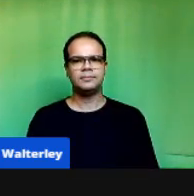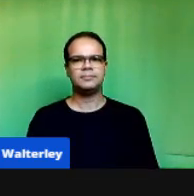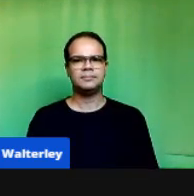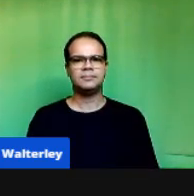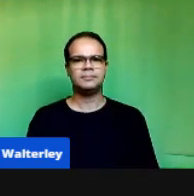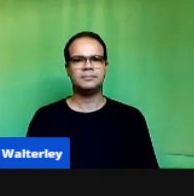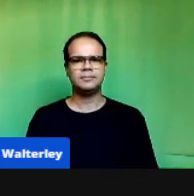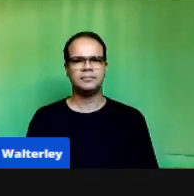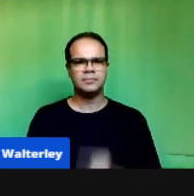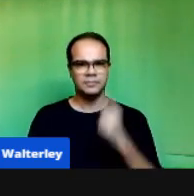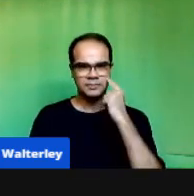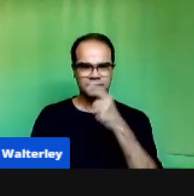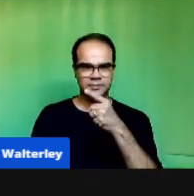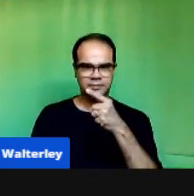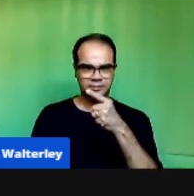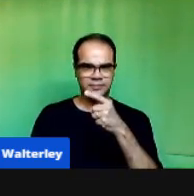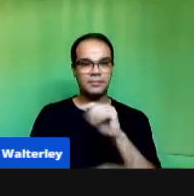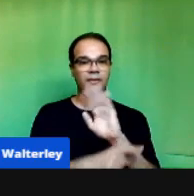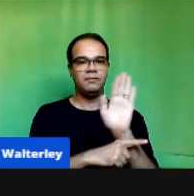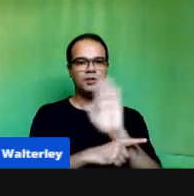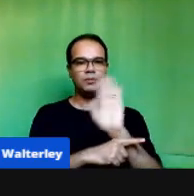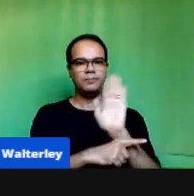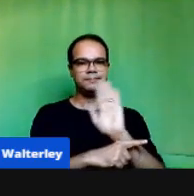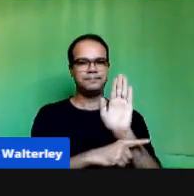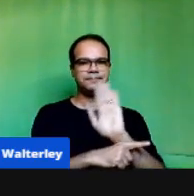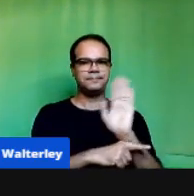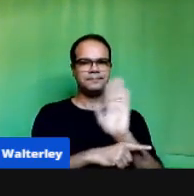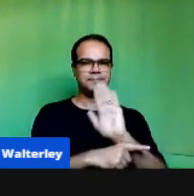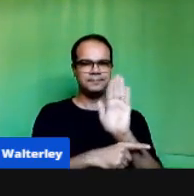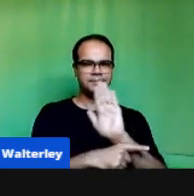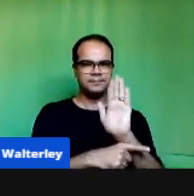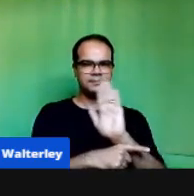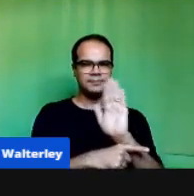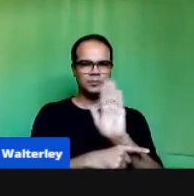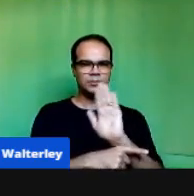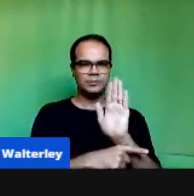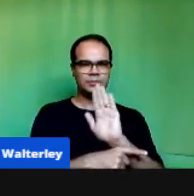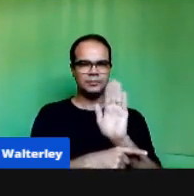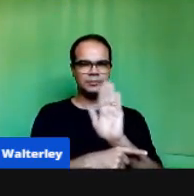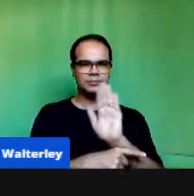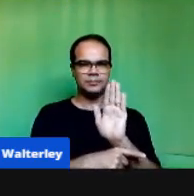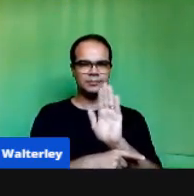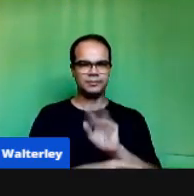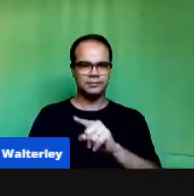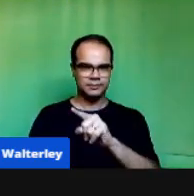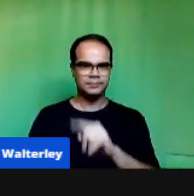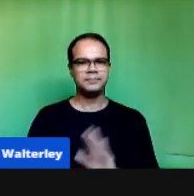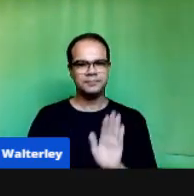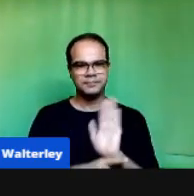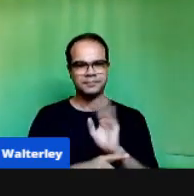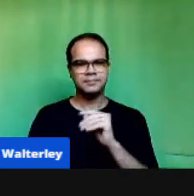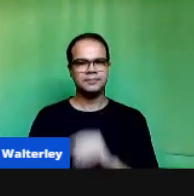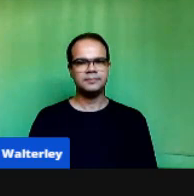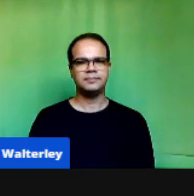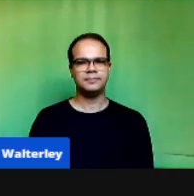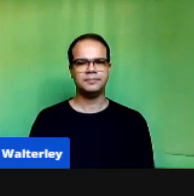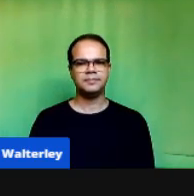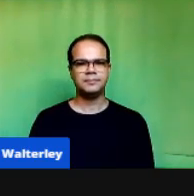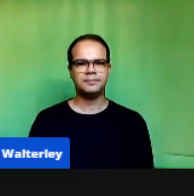Pessoal, eu quero que vocês depois vejam esse vídeo. É da casa do... Estou olhando o horário aqui, né? Tá tranquilo. Da casa do